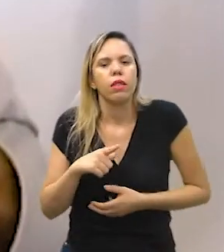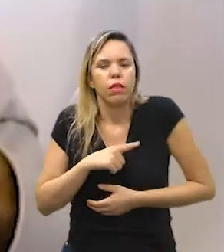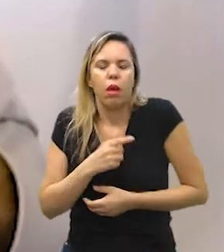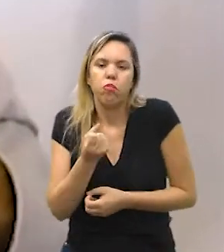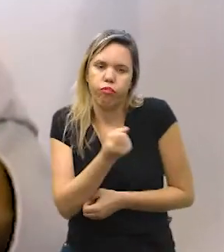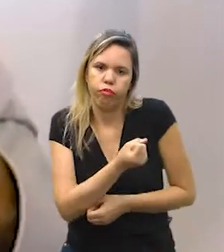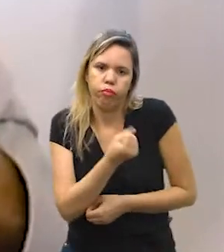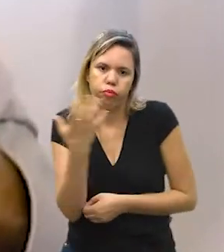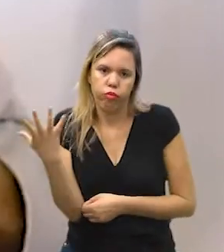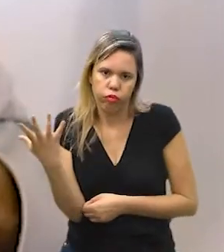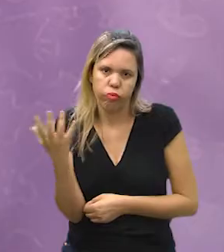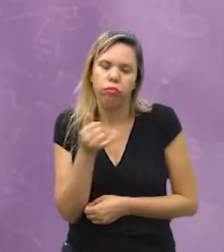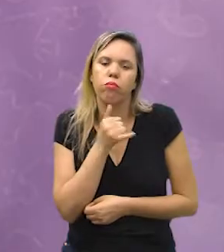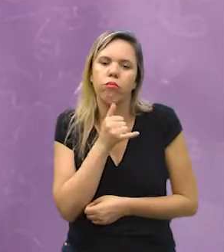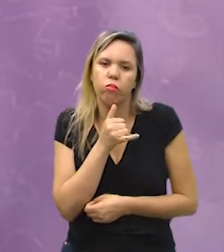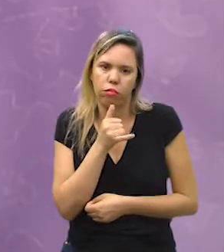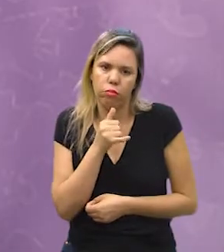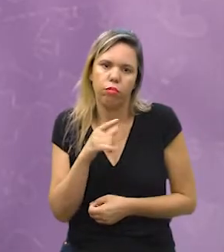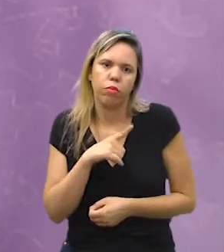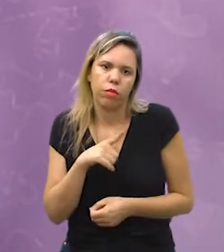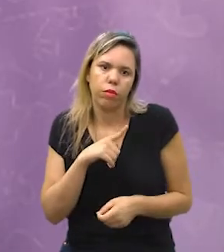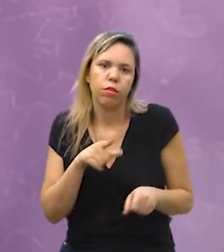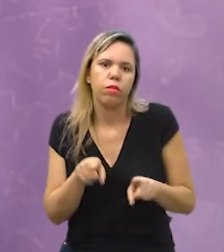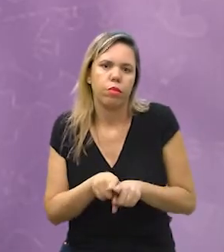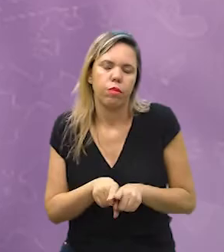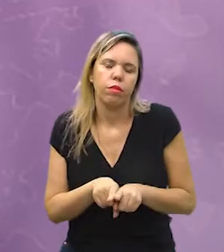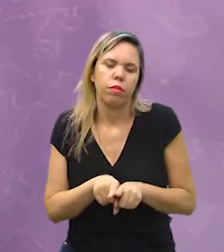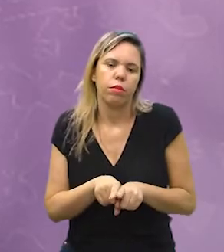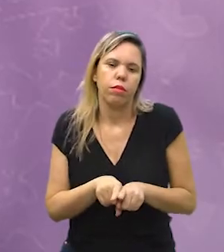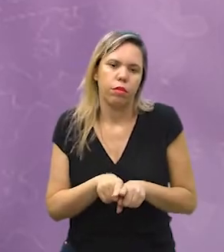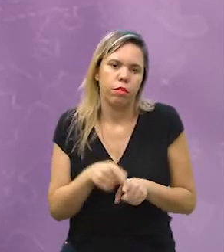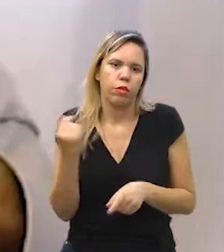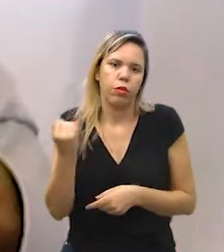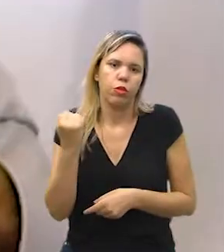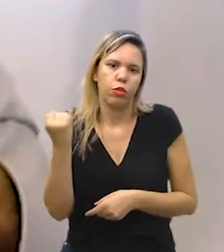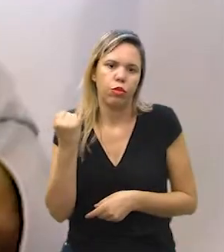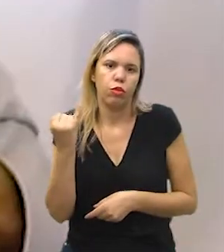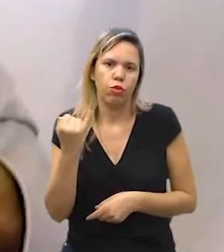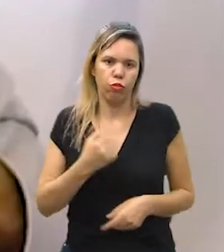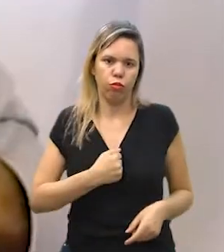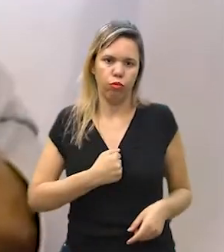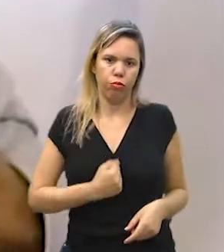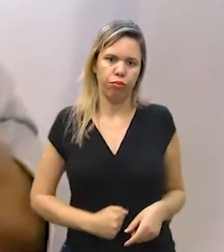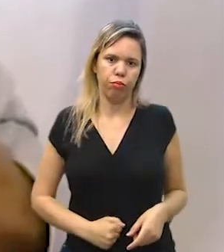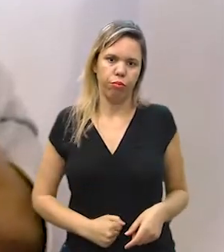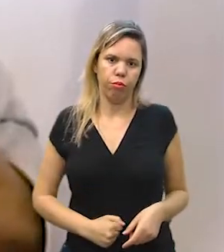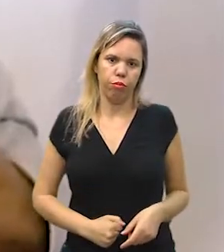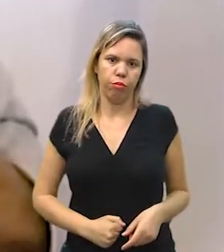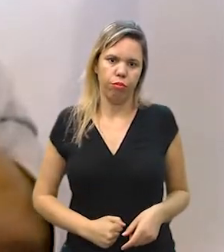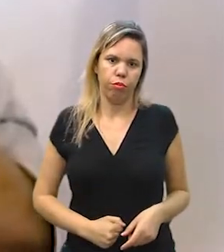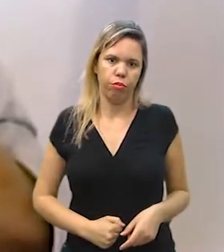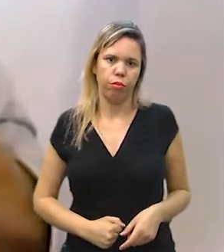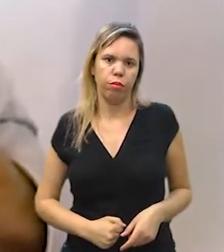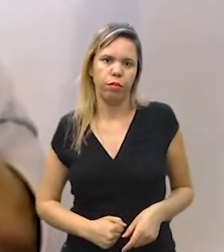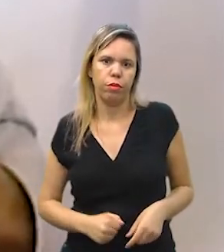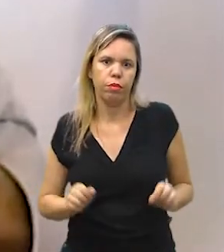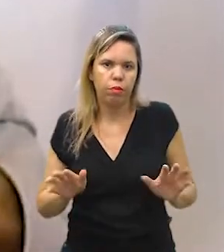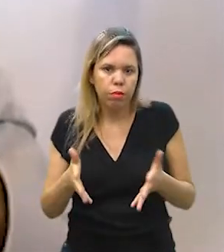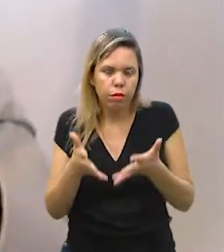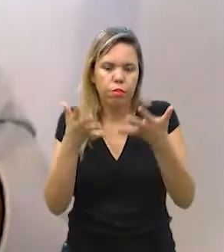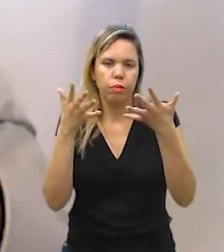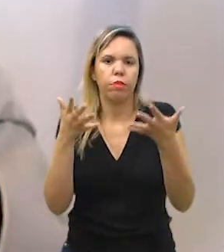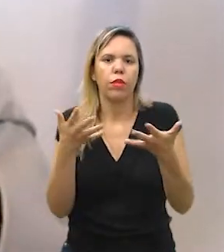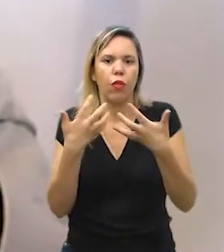boa quantidade de energia, elas contêm também uma coisa muito importante para o intestino, é que essas fibras, elas estimulam